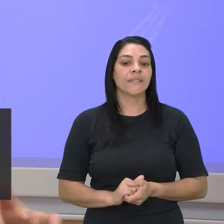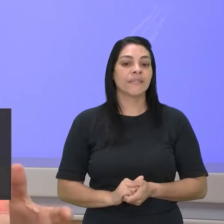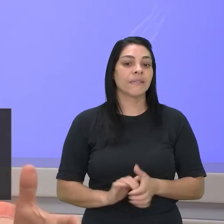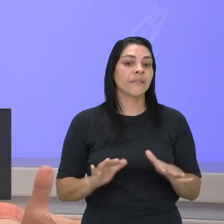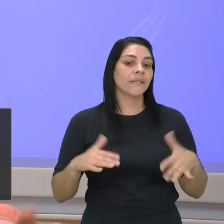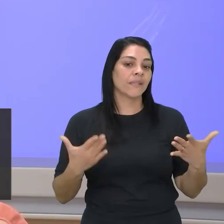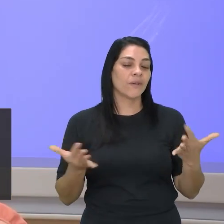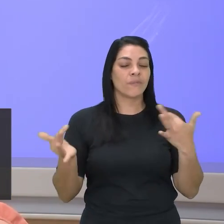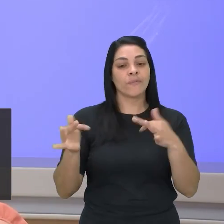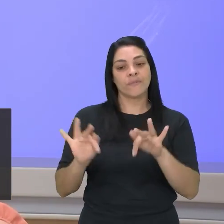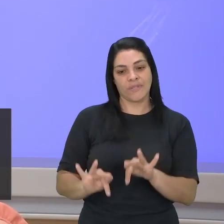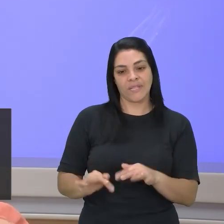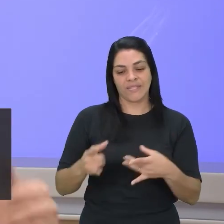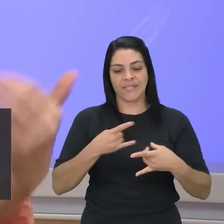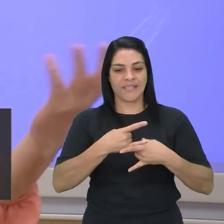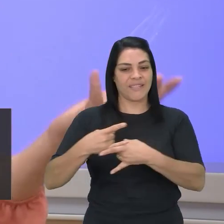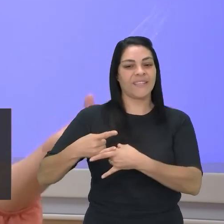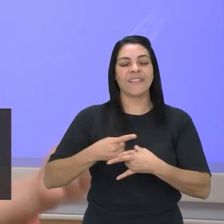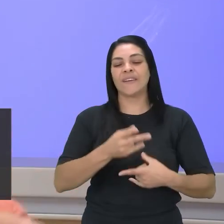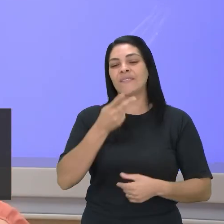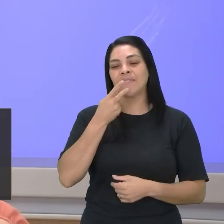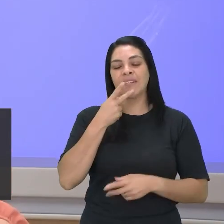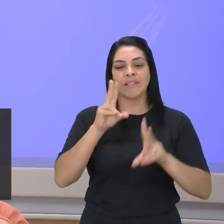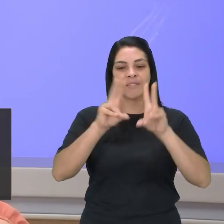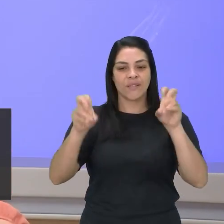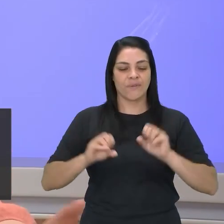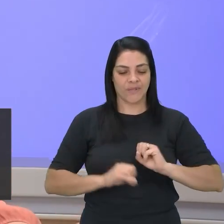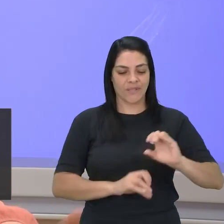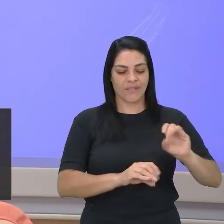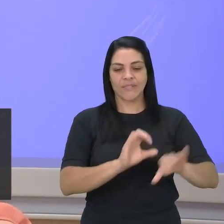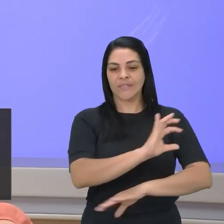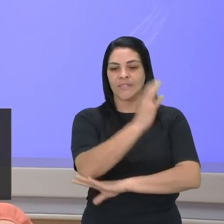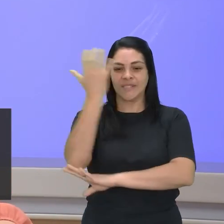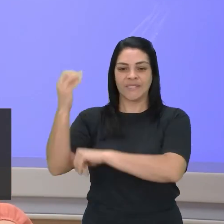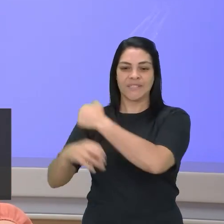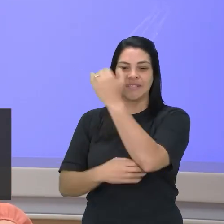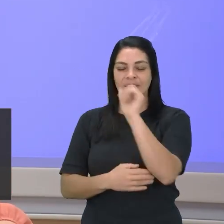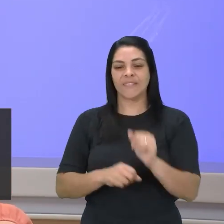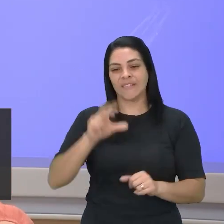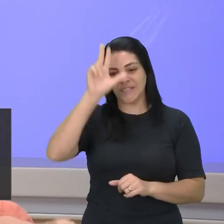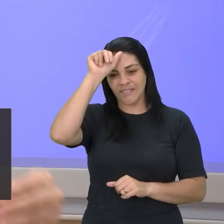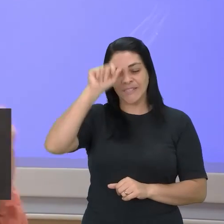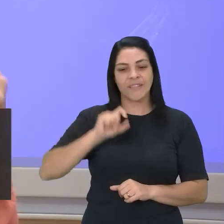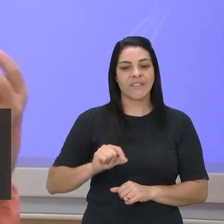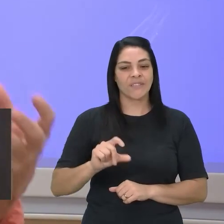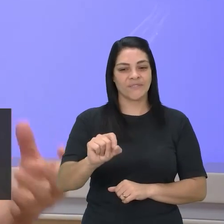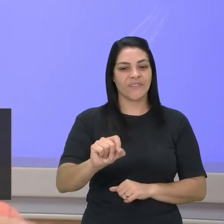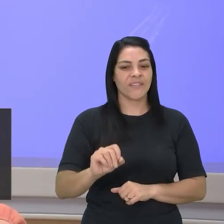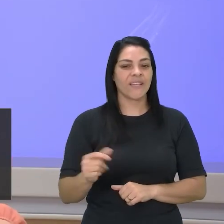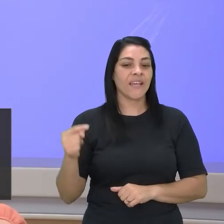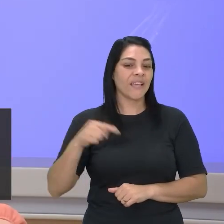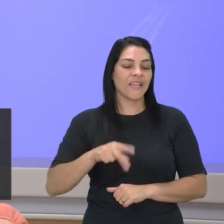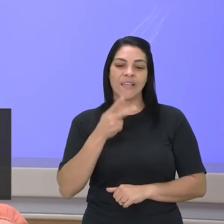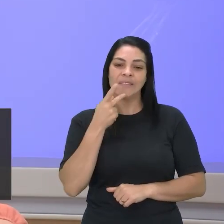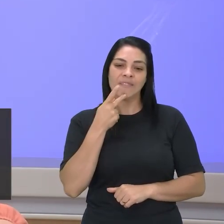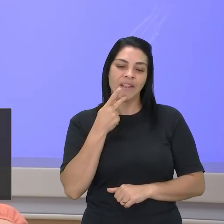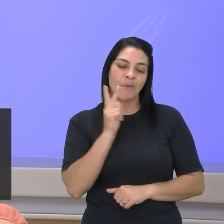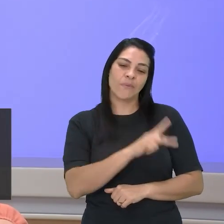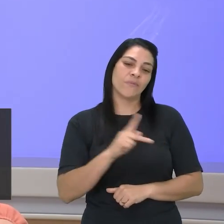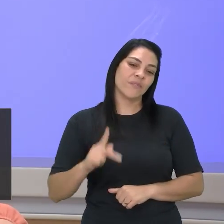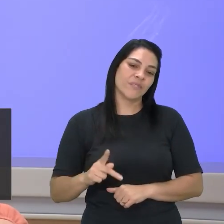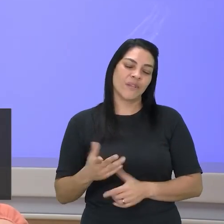vai finalizando essa live, aqui, falando um pouco sobre educação ambiental e as formigas de Embaúba. E aqui, falando para o